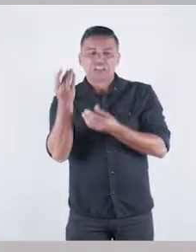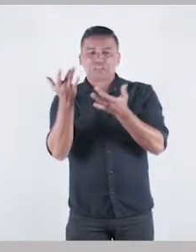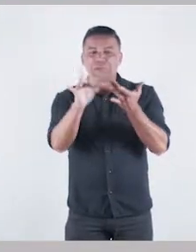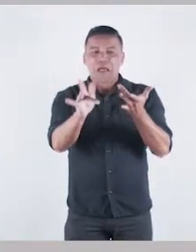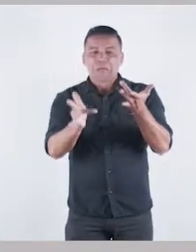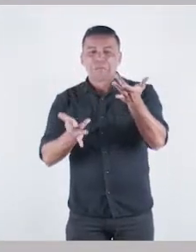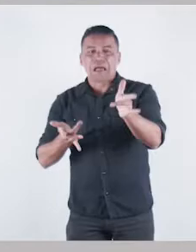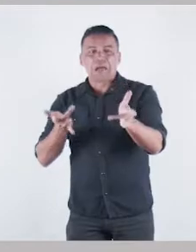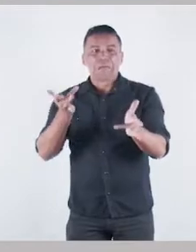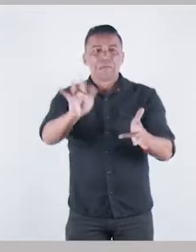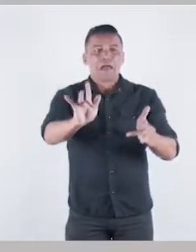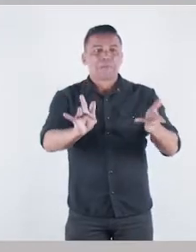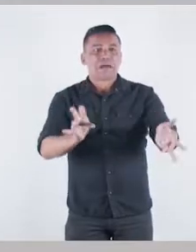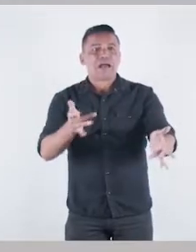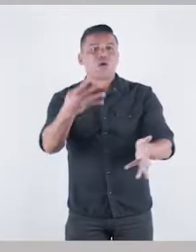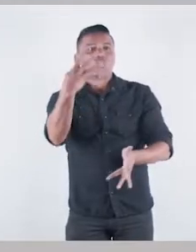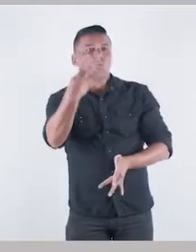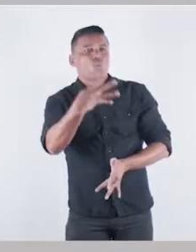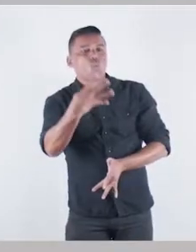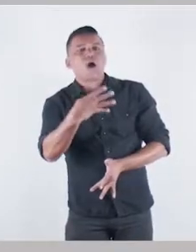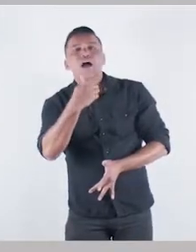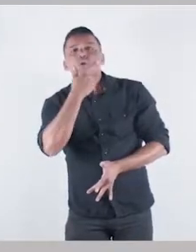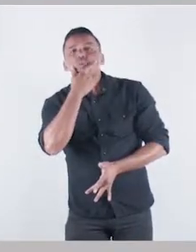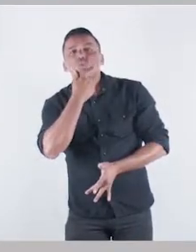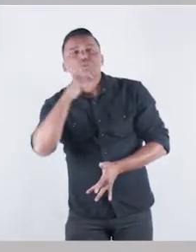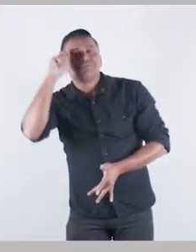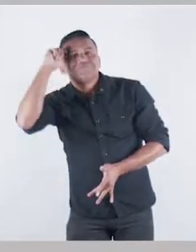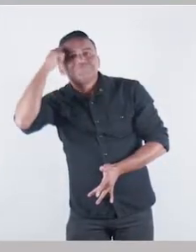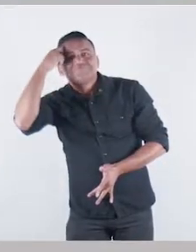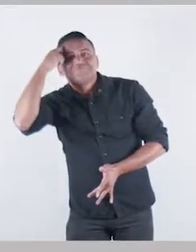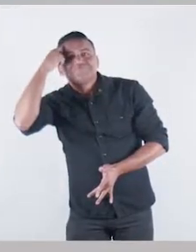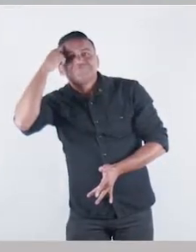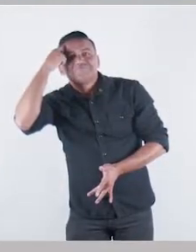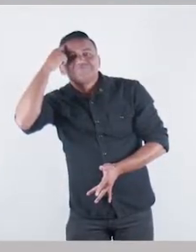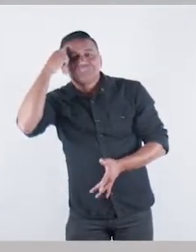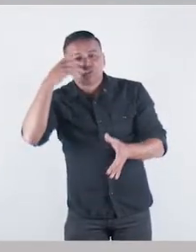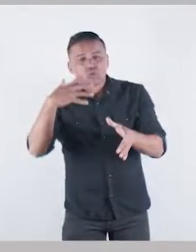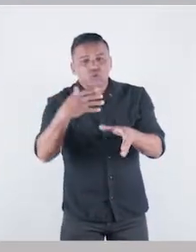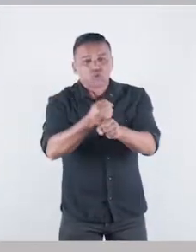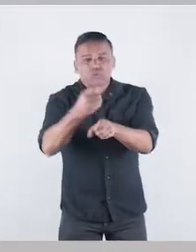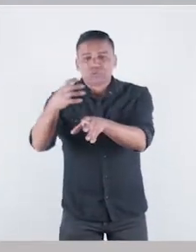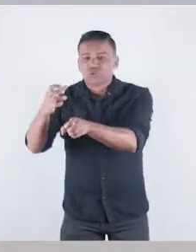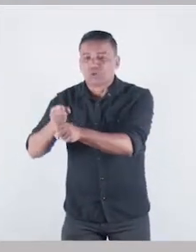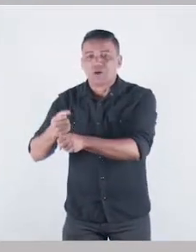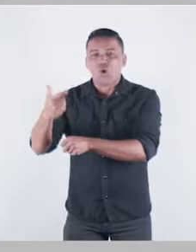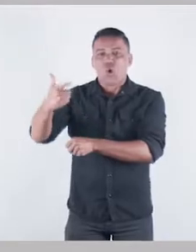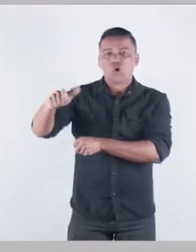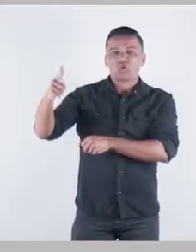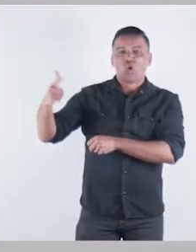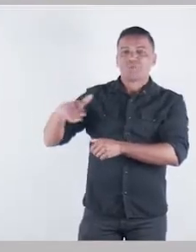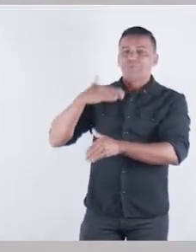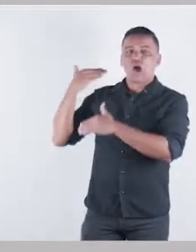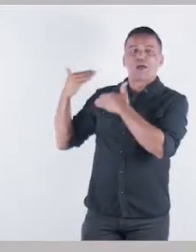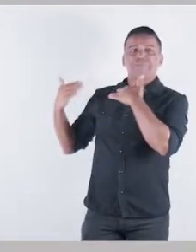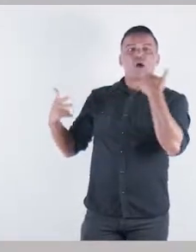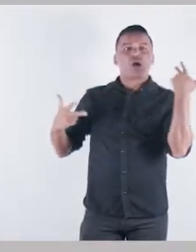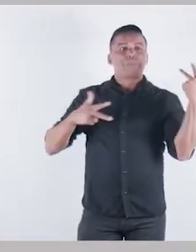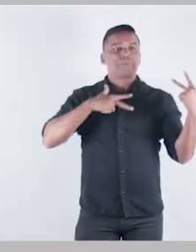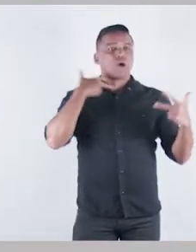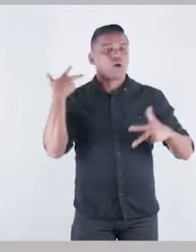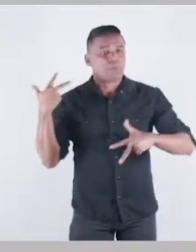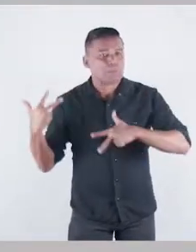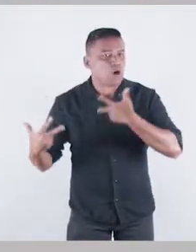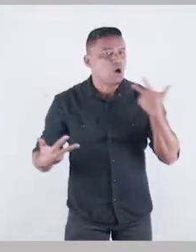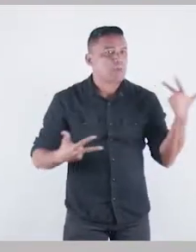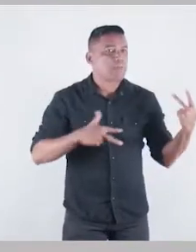os corpos dos 4 pretinhos se somavam a outros corpos que juntos foram todos